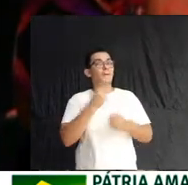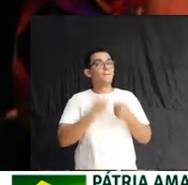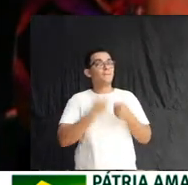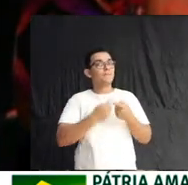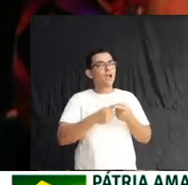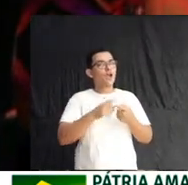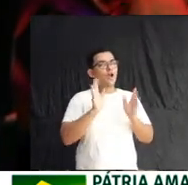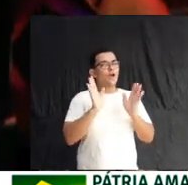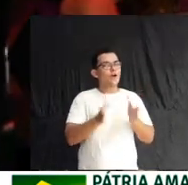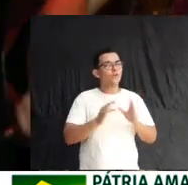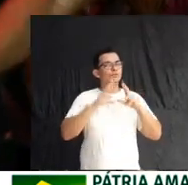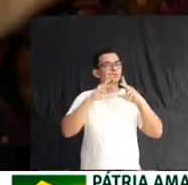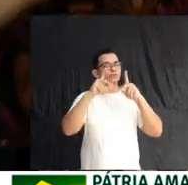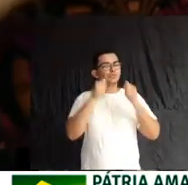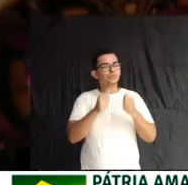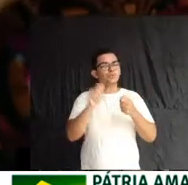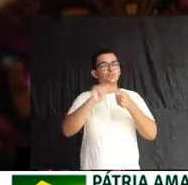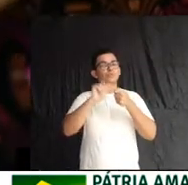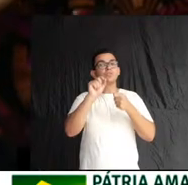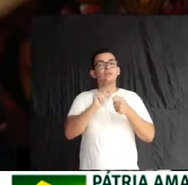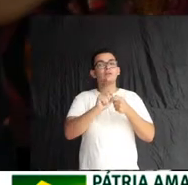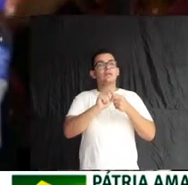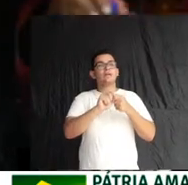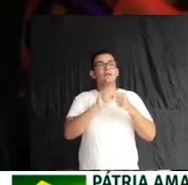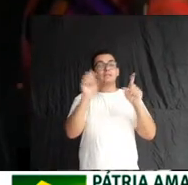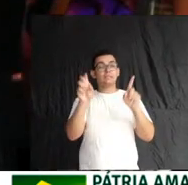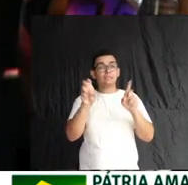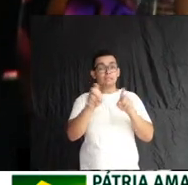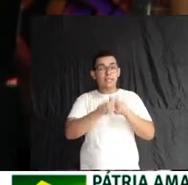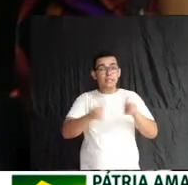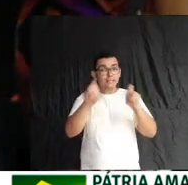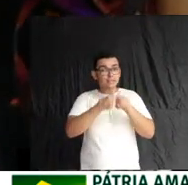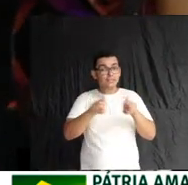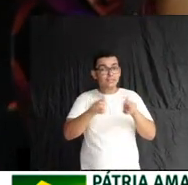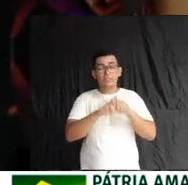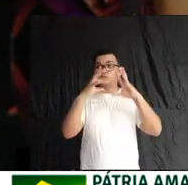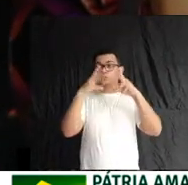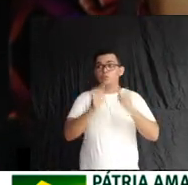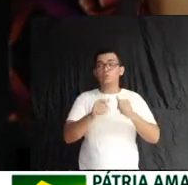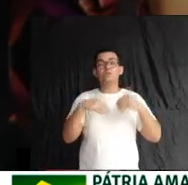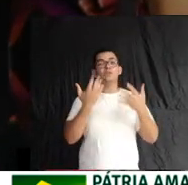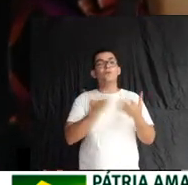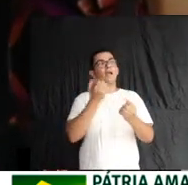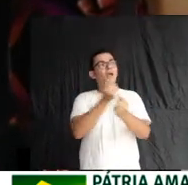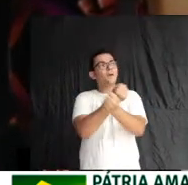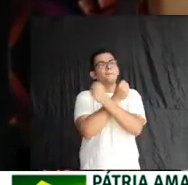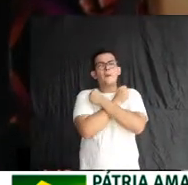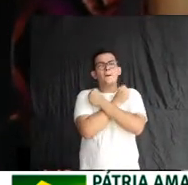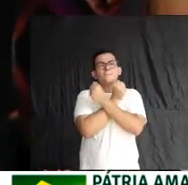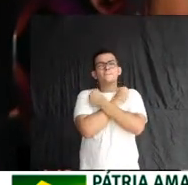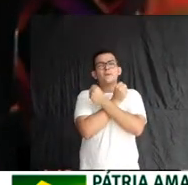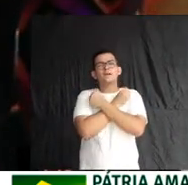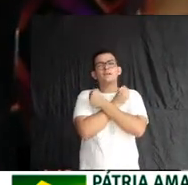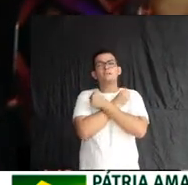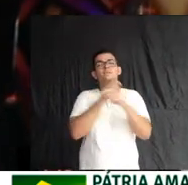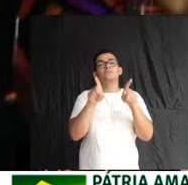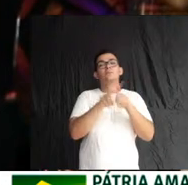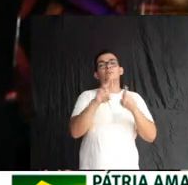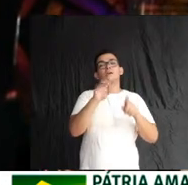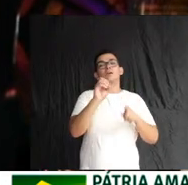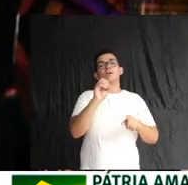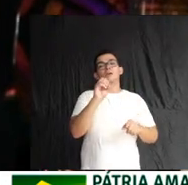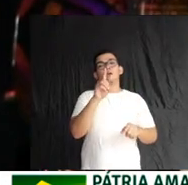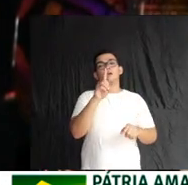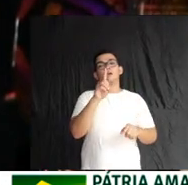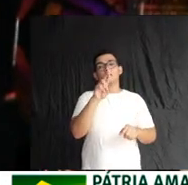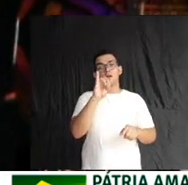no arroba e tal. E aí da gente, tá? Quero mandar um abraço fortíssimo lá para o Rodrigo Albernaz, meu patrão